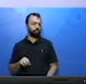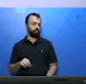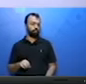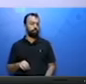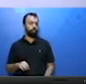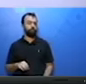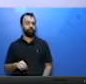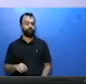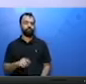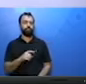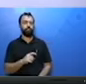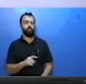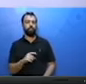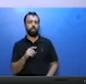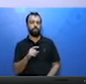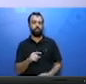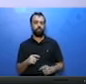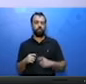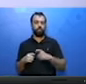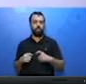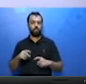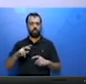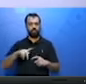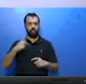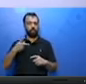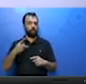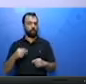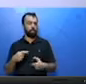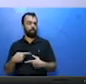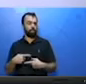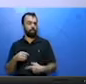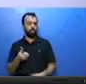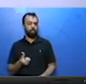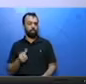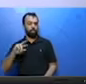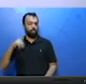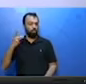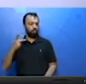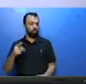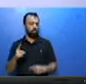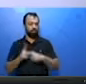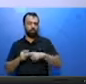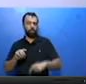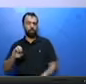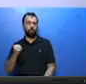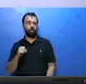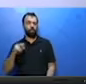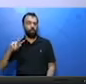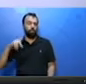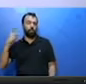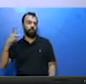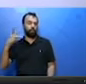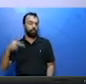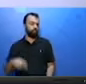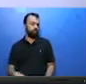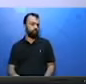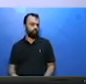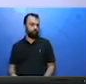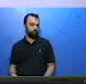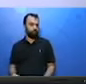ao quadrado mais 8 ao quadrado. 6 ao quadrado é 6 vezes 6, 36, e 8 ao quadrado é 8 vezes